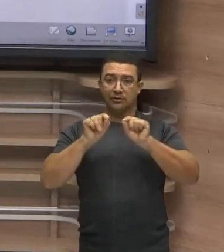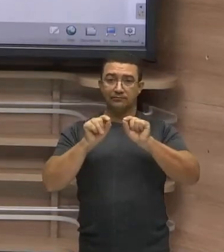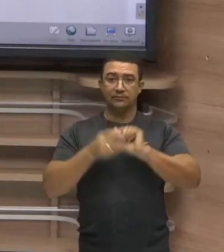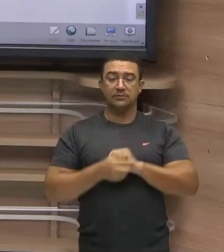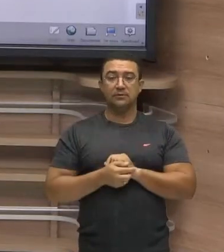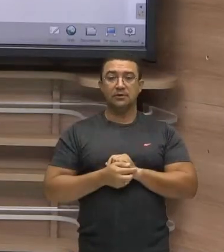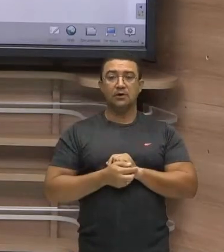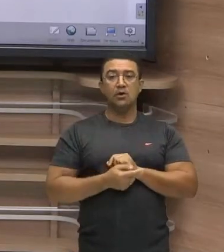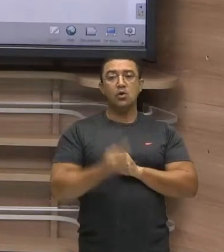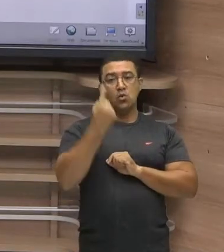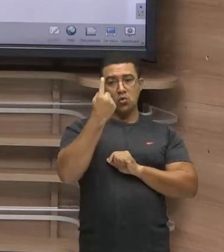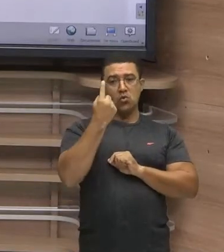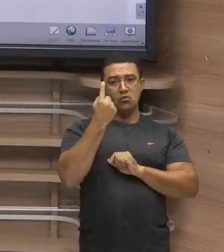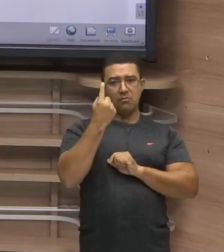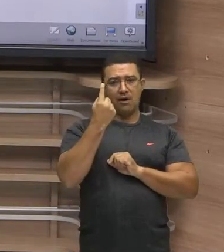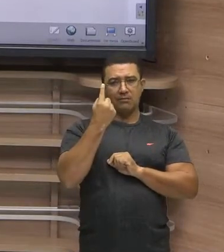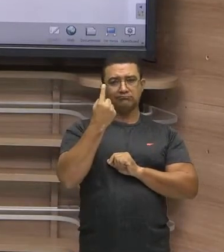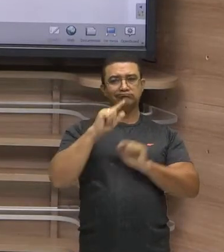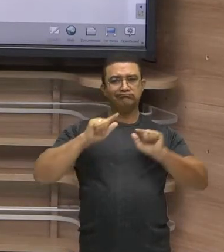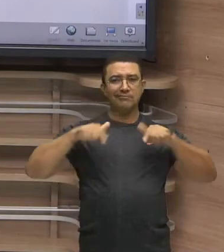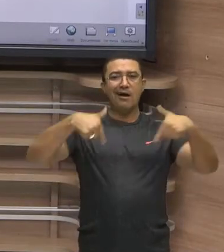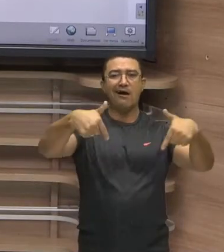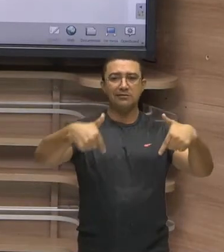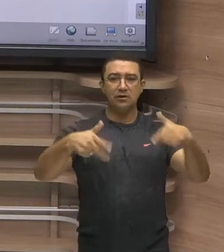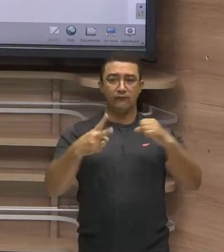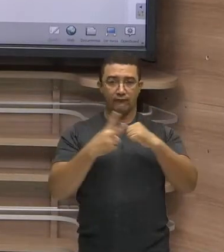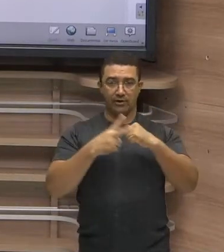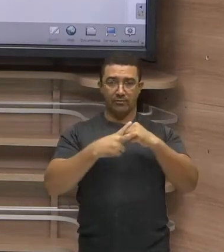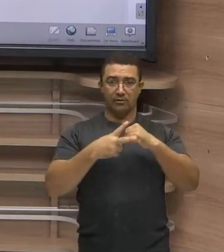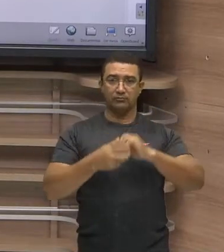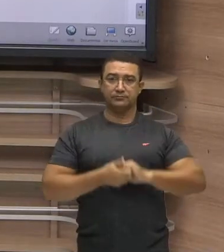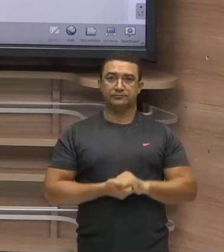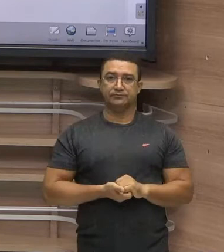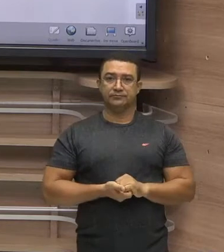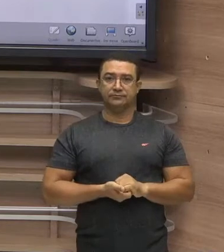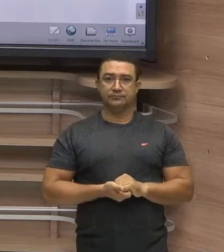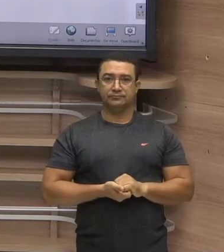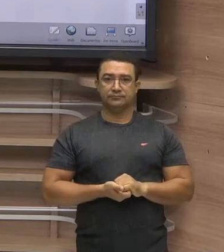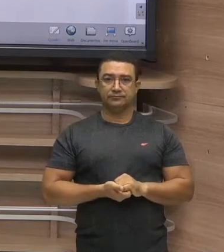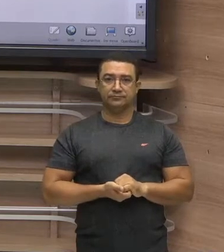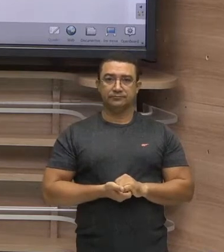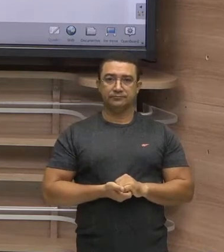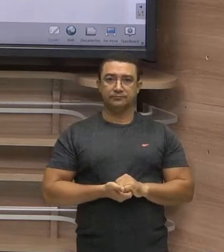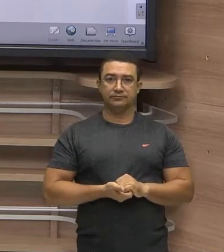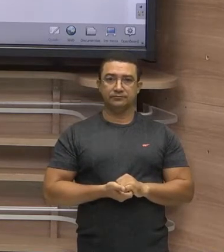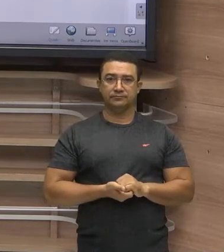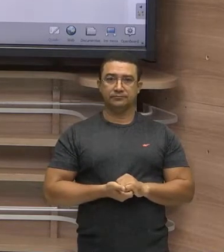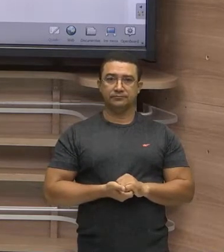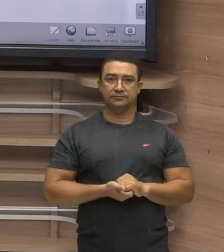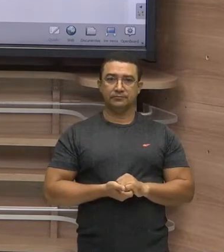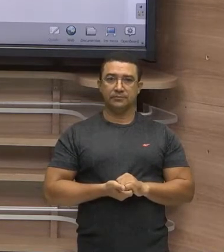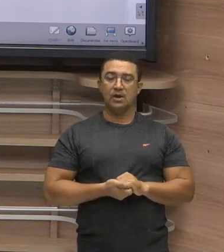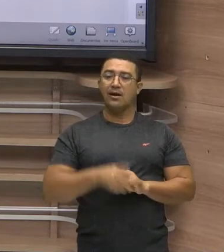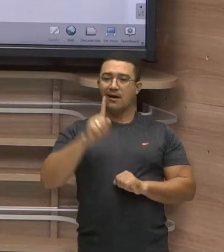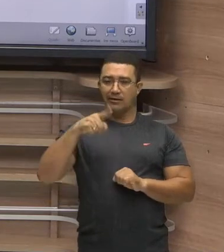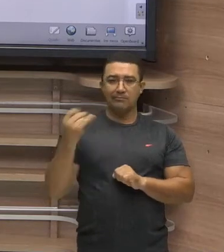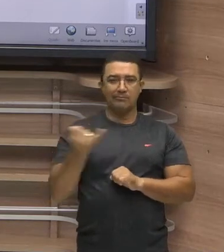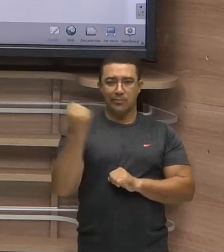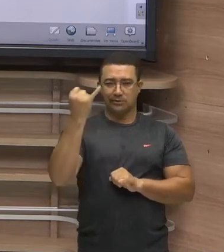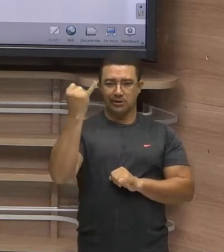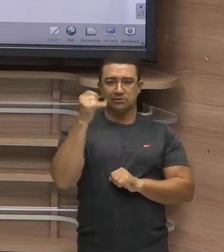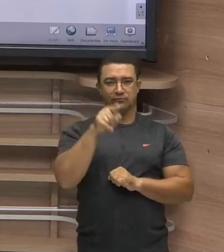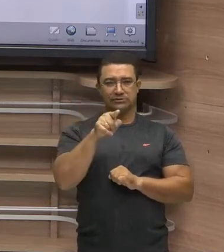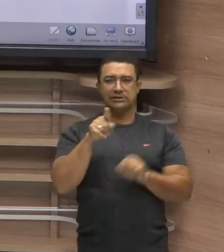uma ação verbal. Uma ação verbal. Vai sair, vai ficar. Então é importante que você saiba